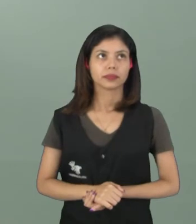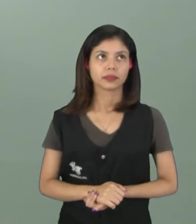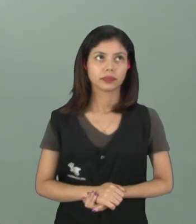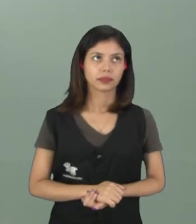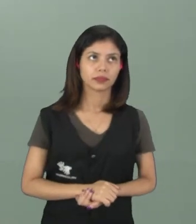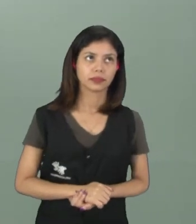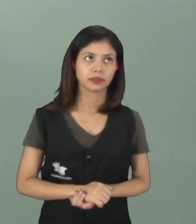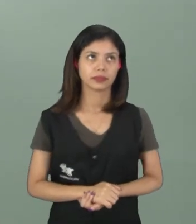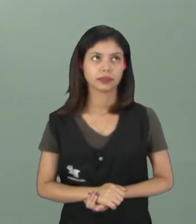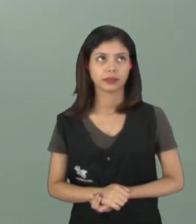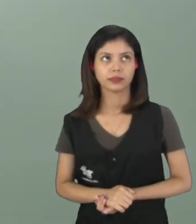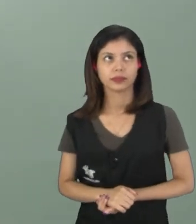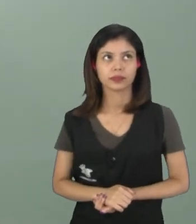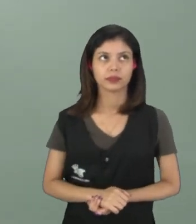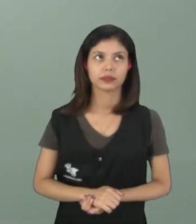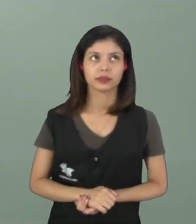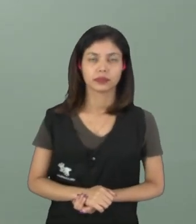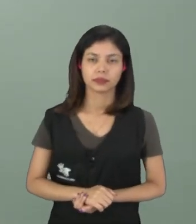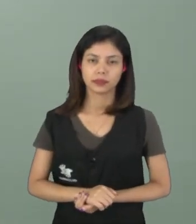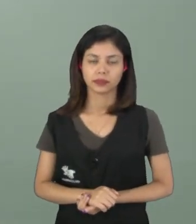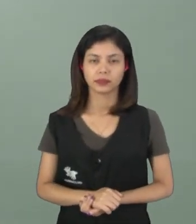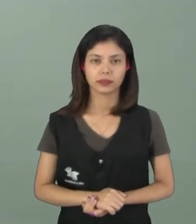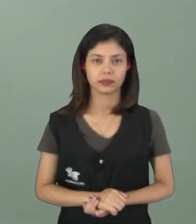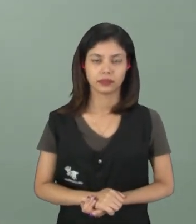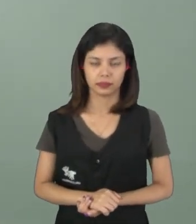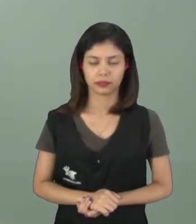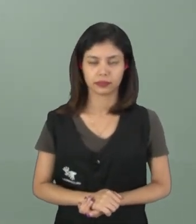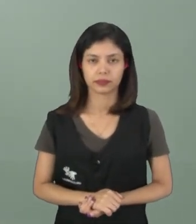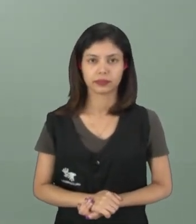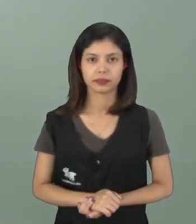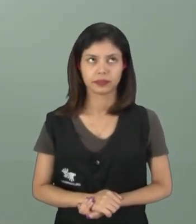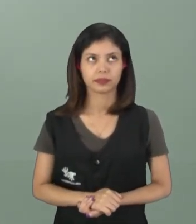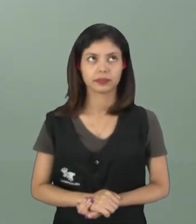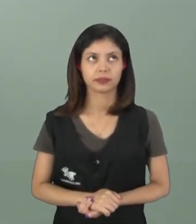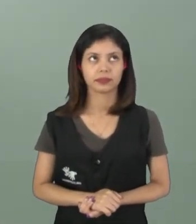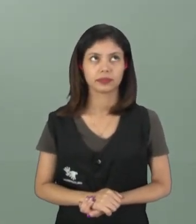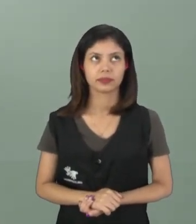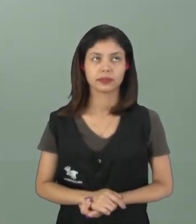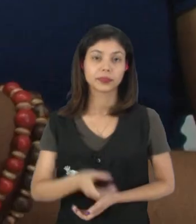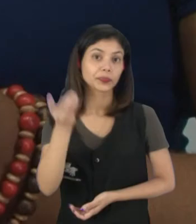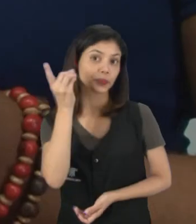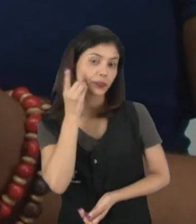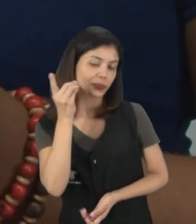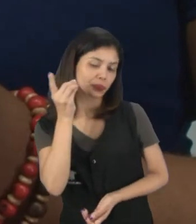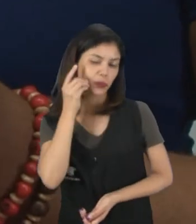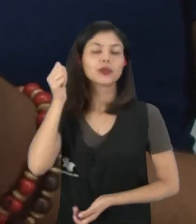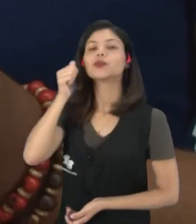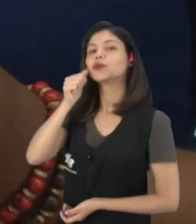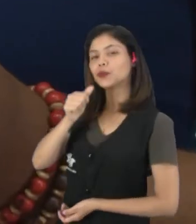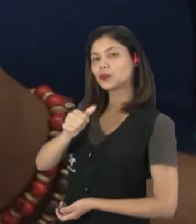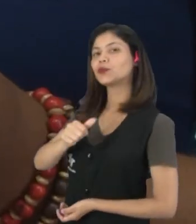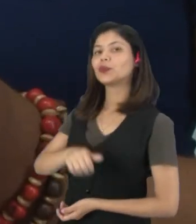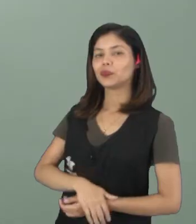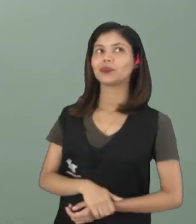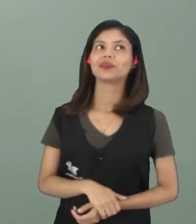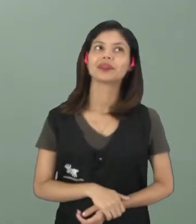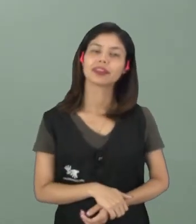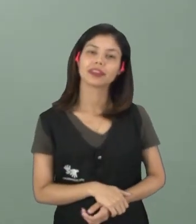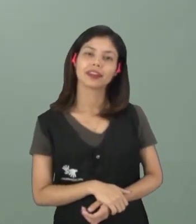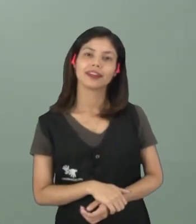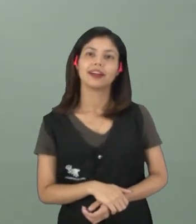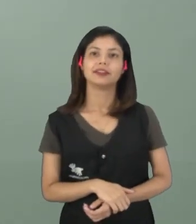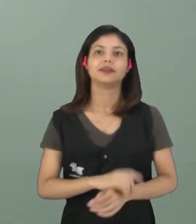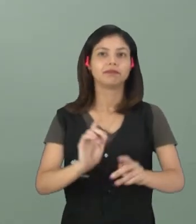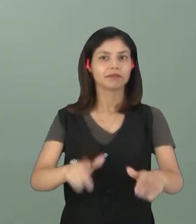e deixa eu ver outra e olha dia da mulher nessa